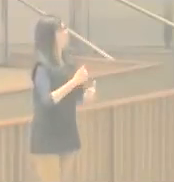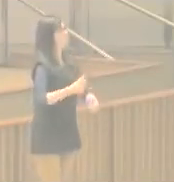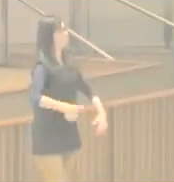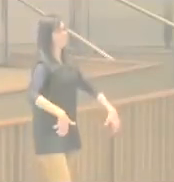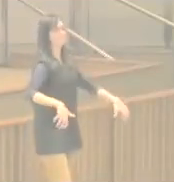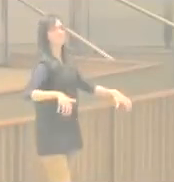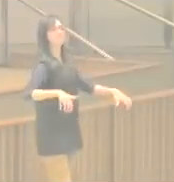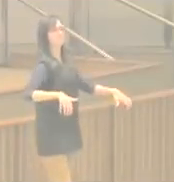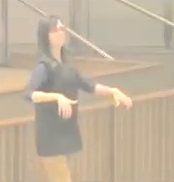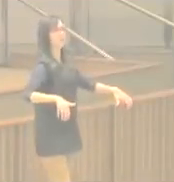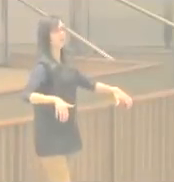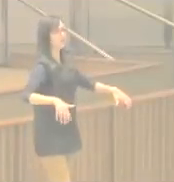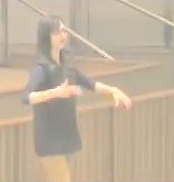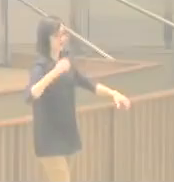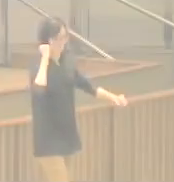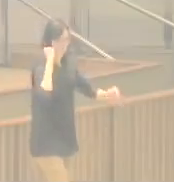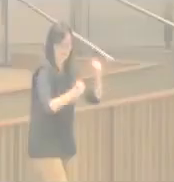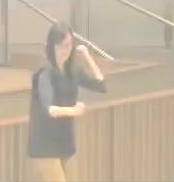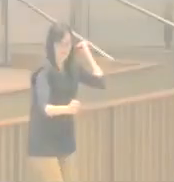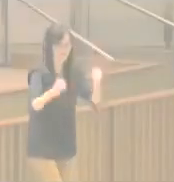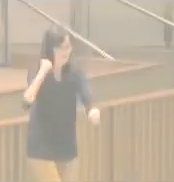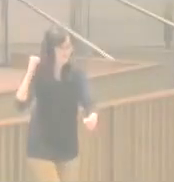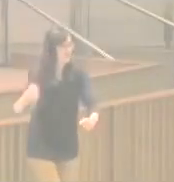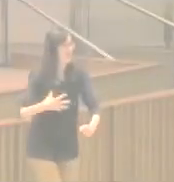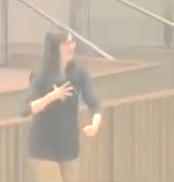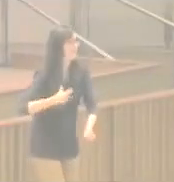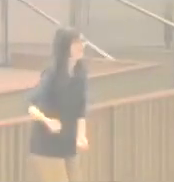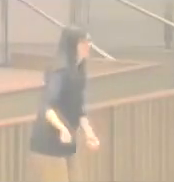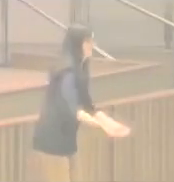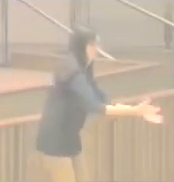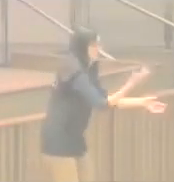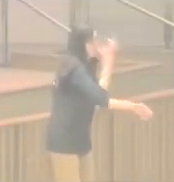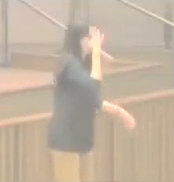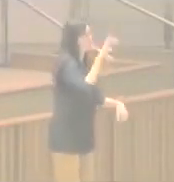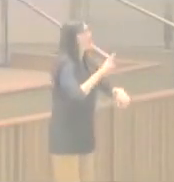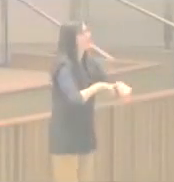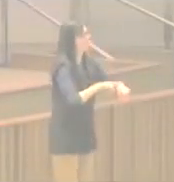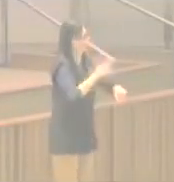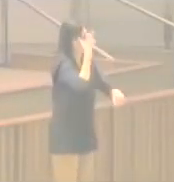queimados vivos na estátua de Moloque.